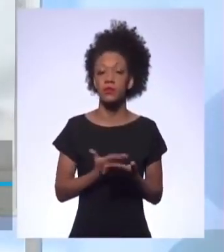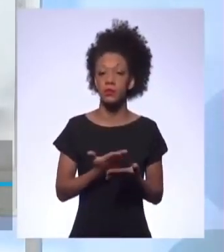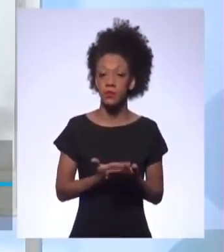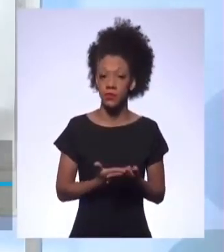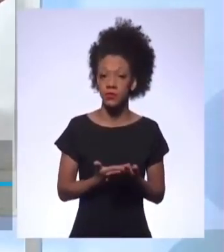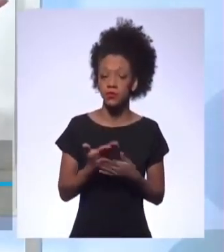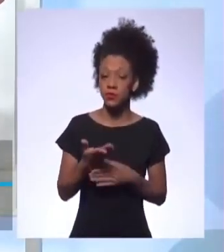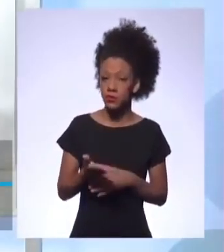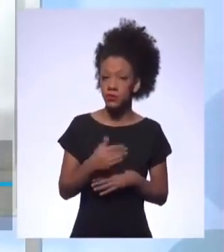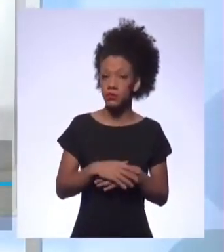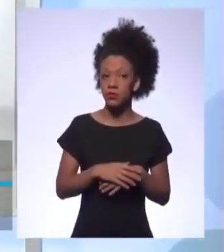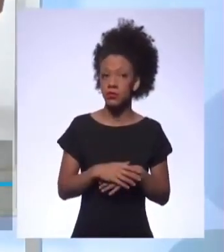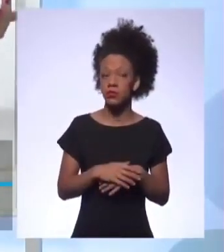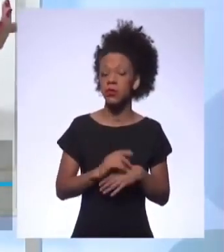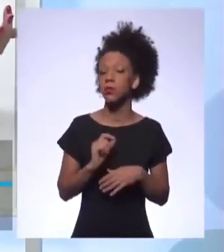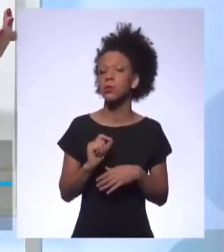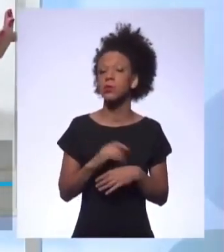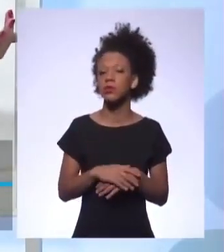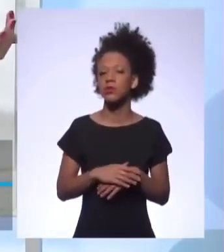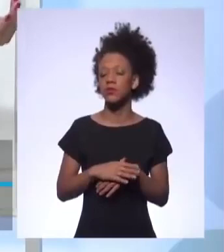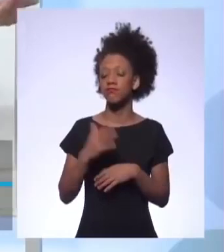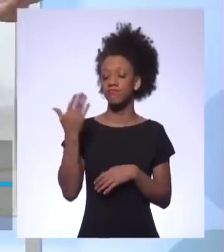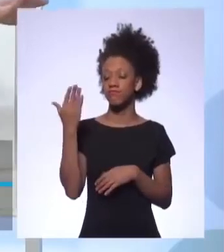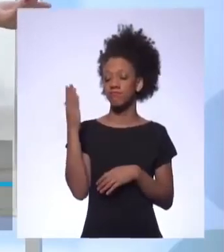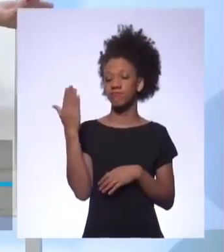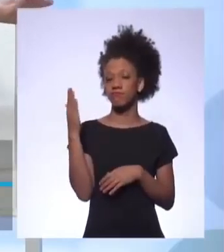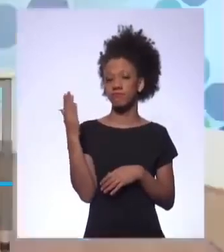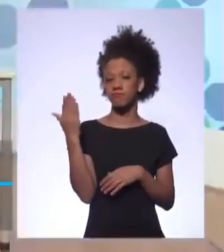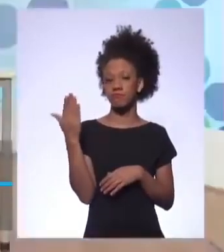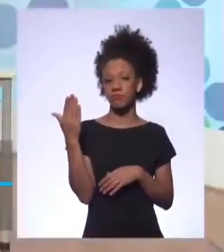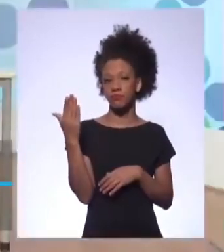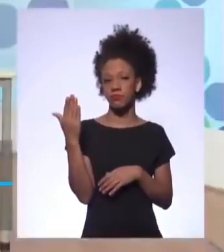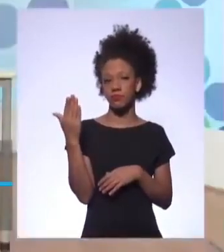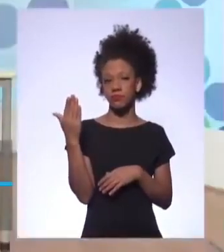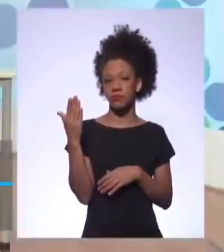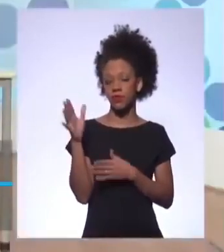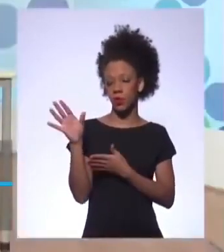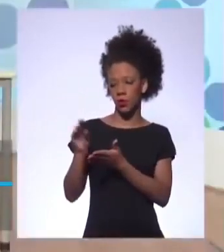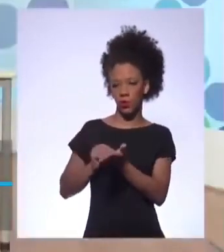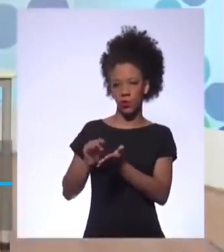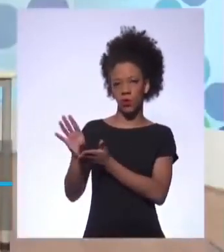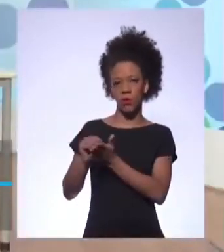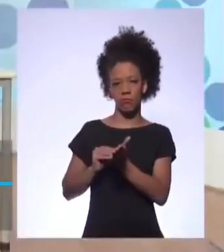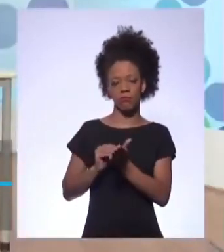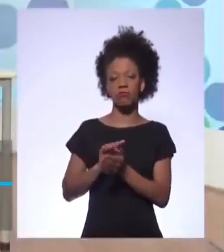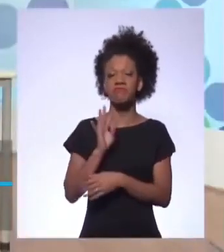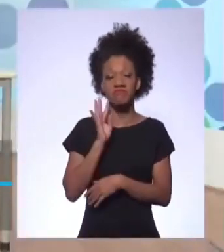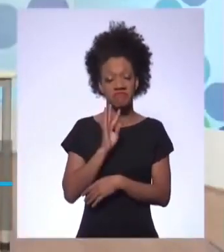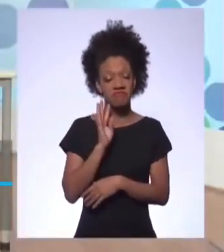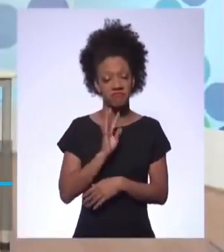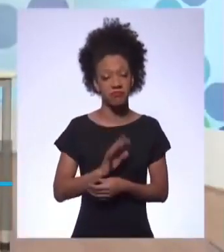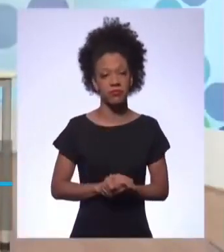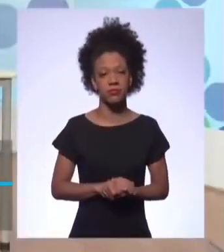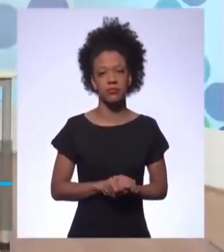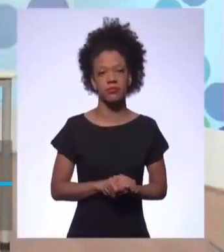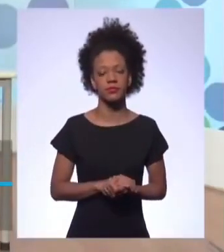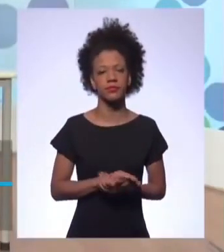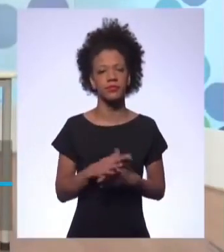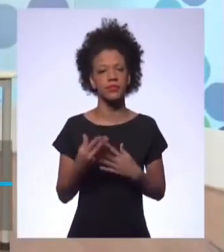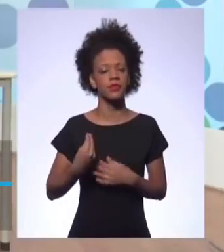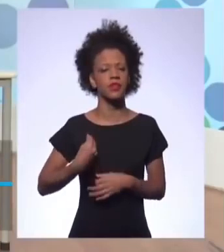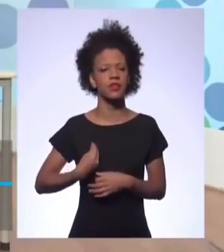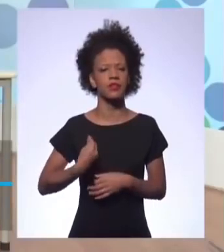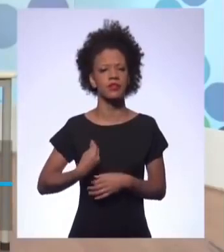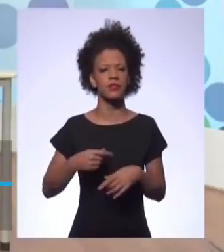isso chama-se o quê? Espelhamento. É o neurônio espelho. Também... né? Olha que legal. Então, é a